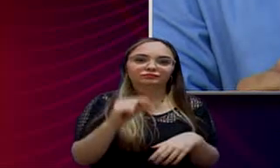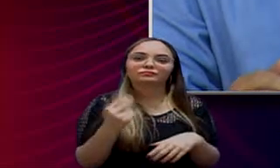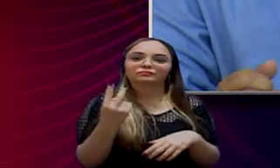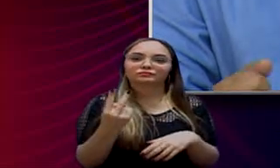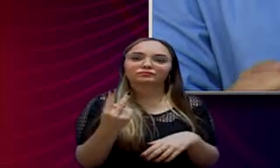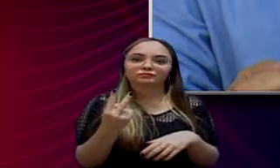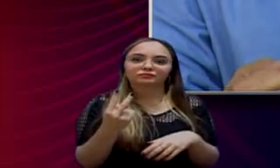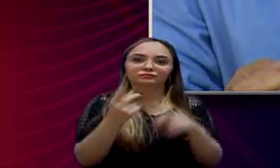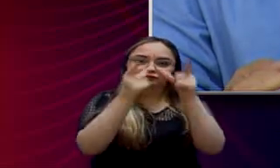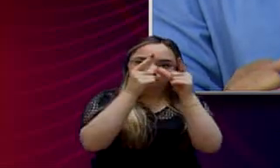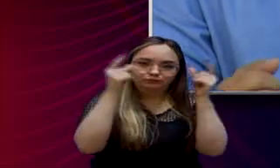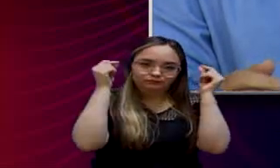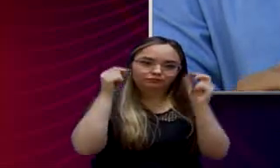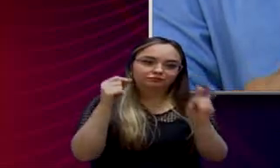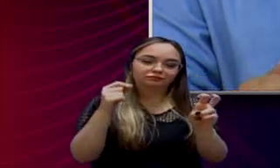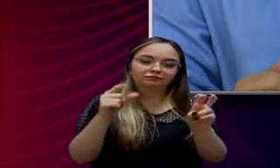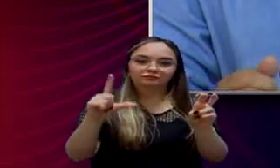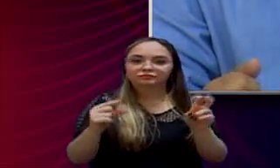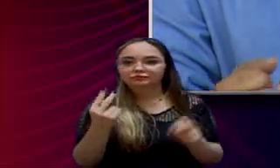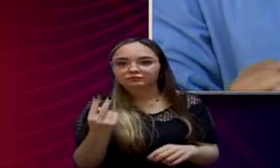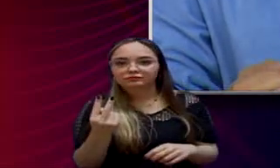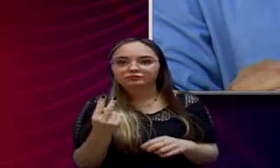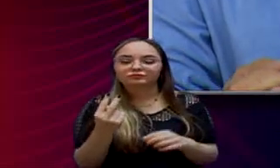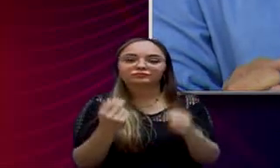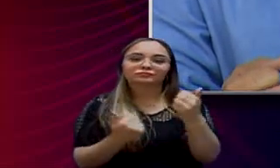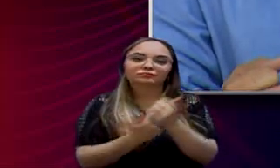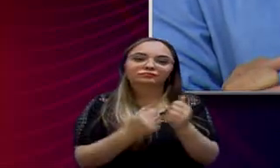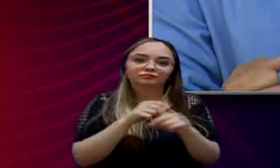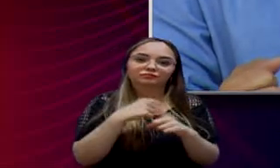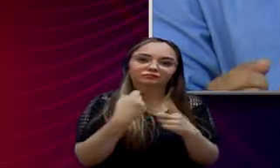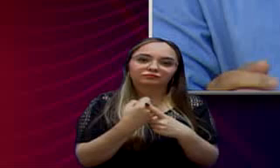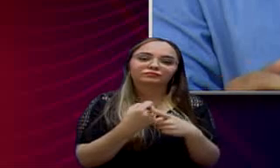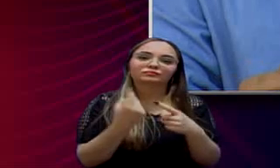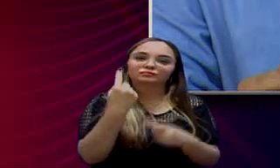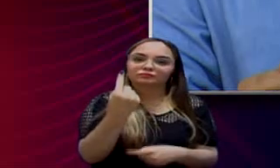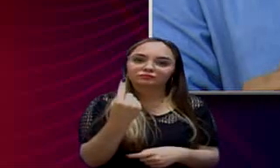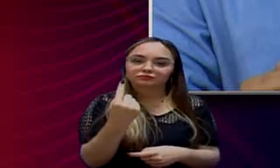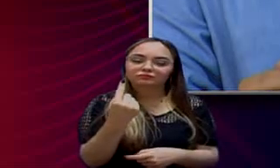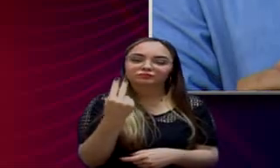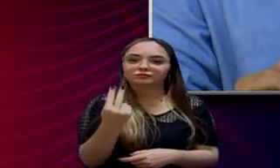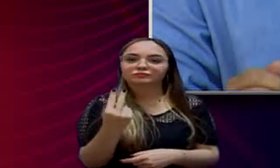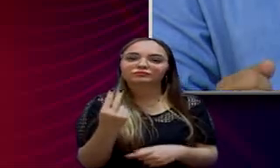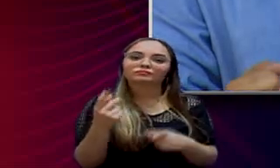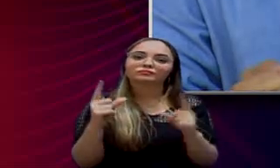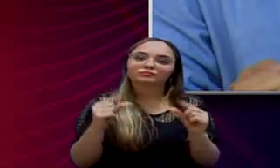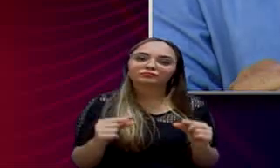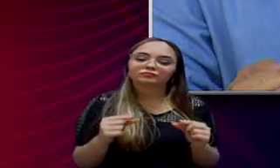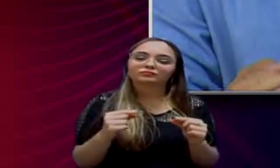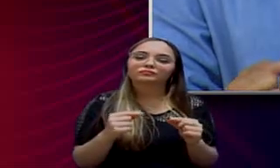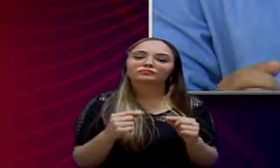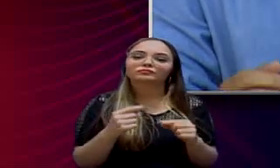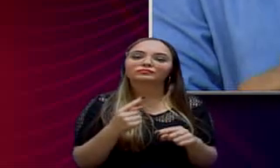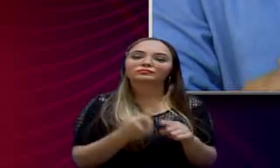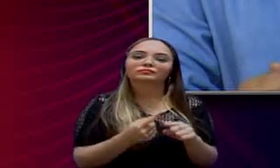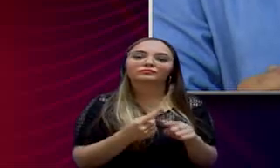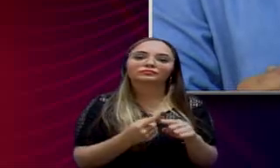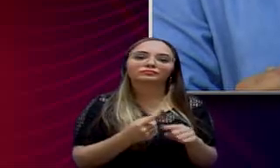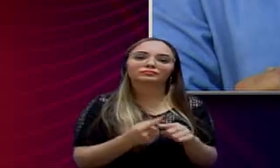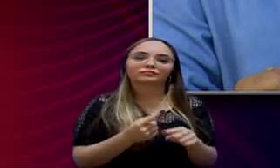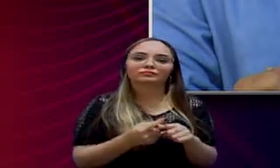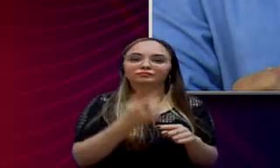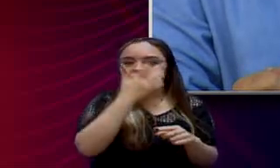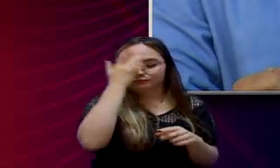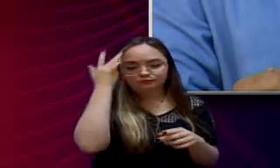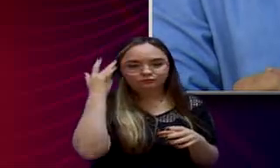é enfermeiros tinham cinco reduziu para dois assistentes social reduziu para um ou dois Eu lembro que teve essa camada de